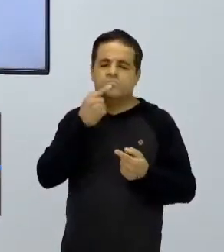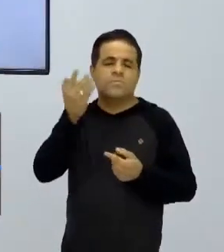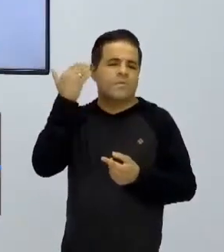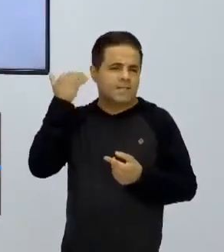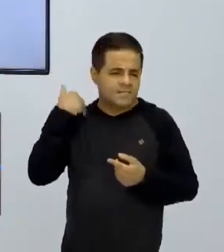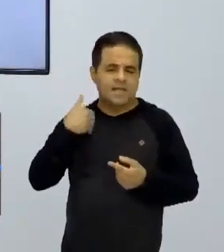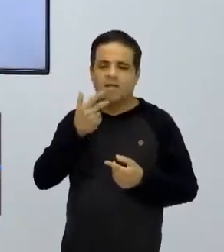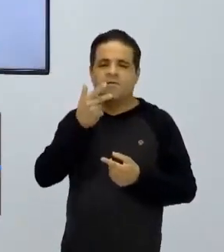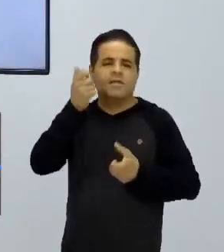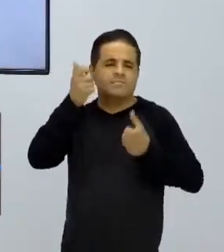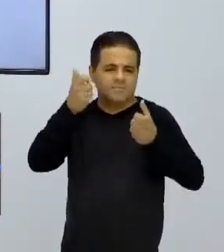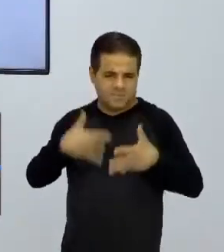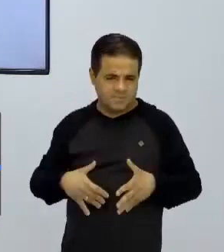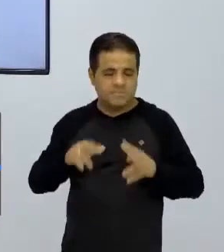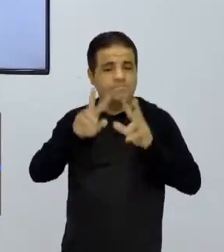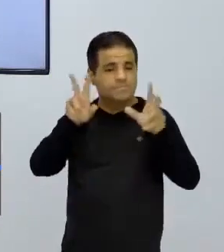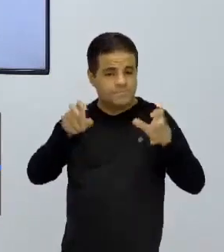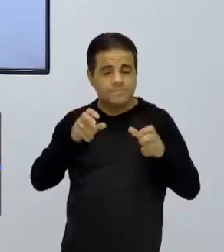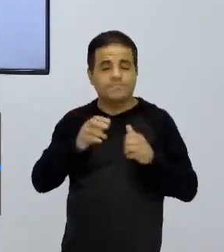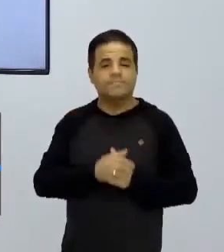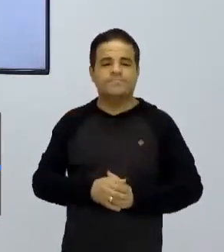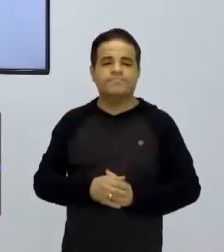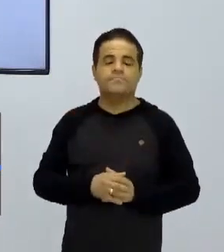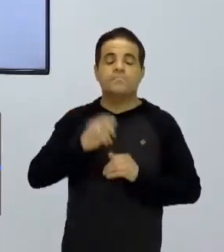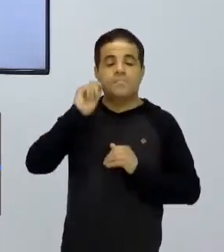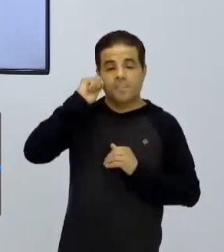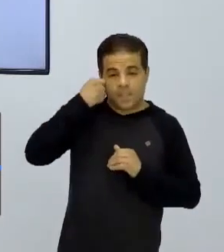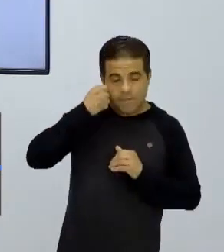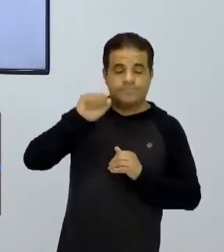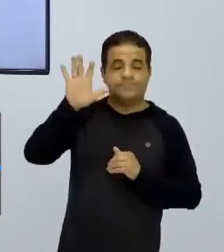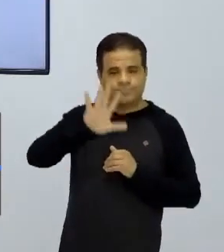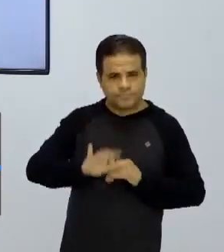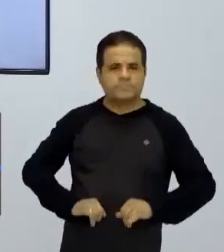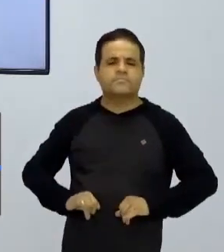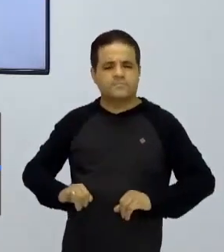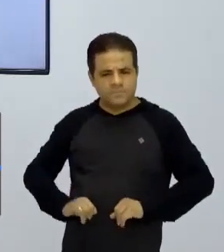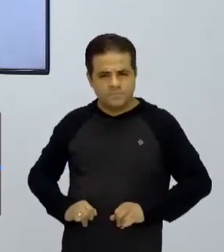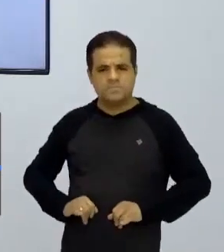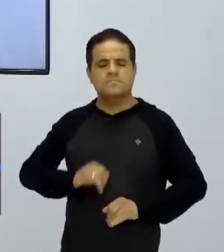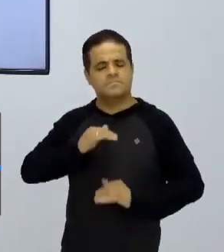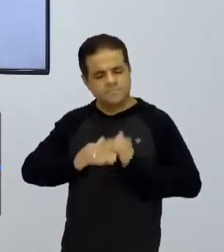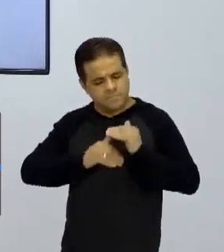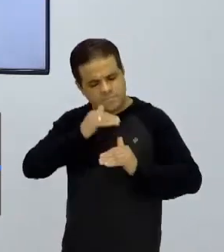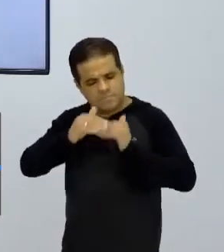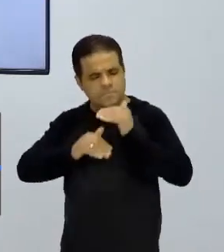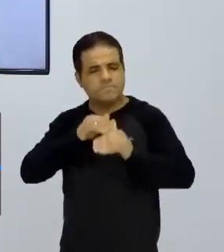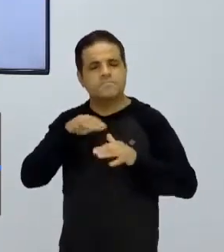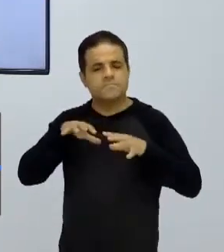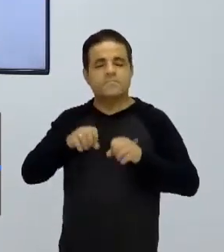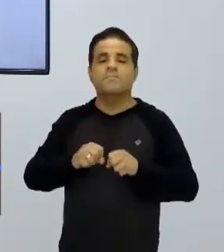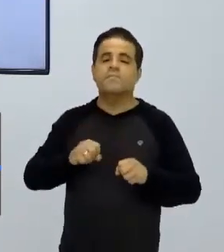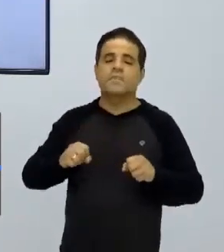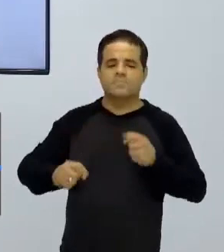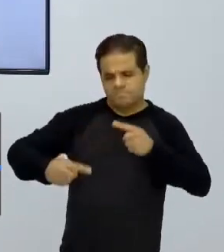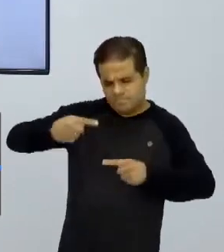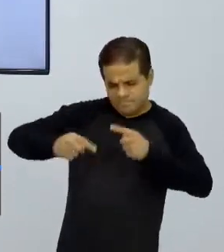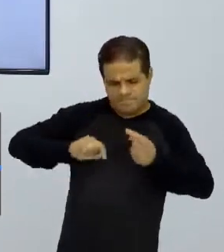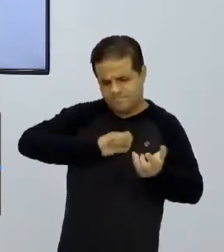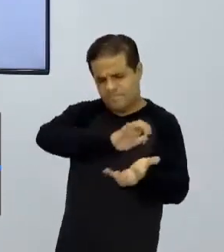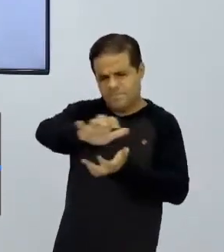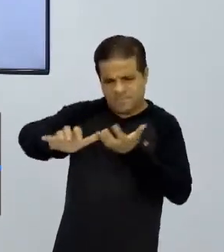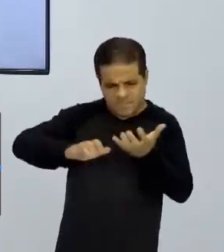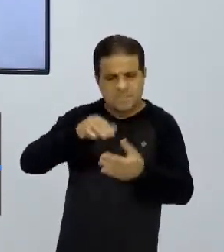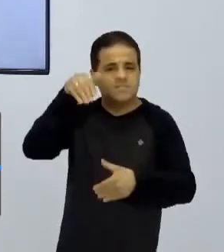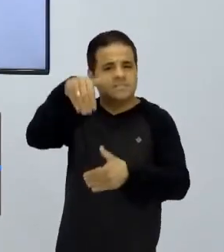se falava aí dessa questão aí, né? Mas a África subsaariana sofre com esse processo aí da colonização e de atritos,